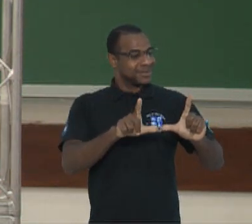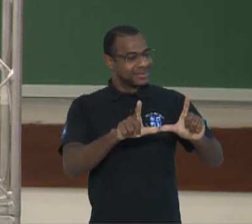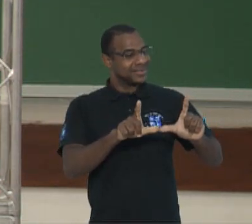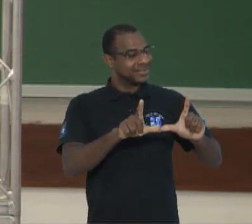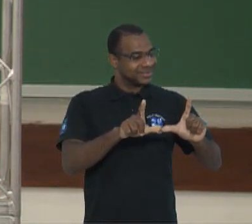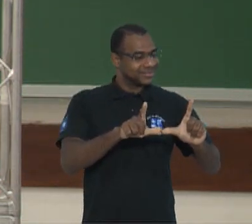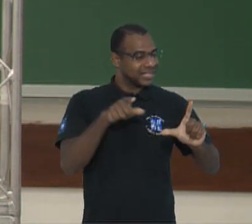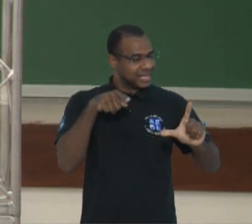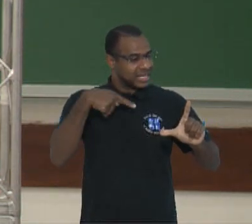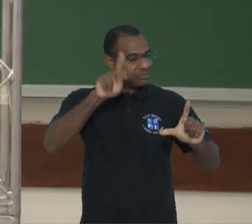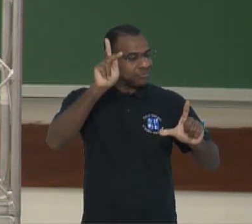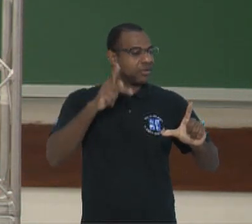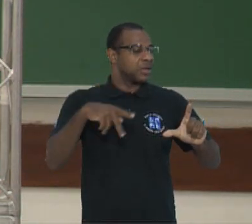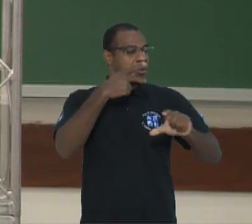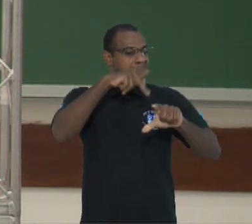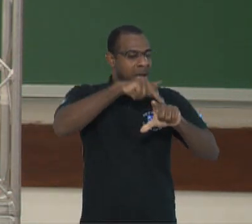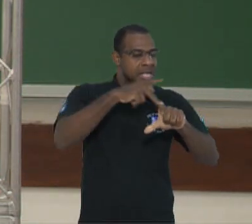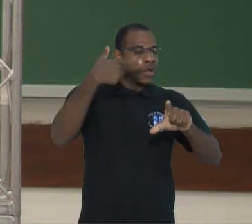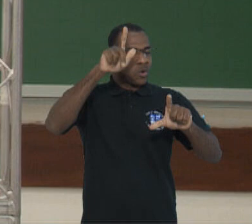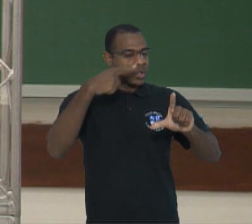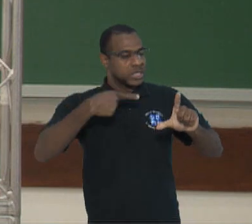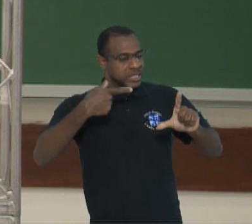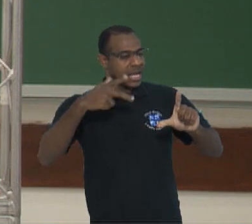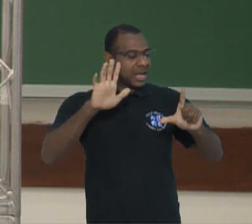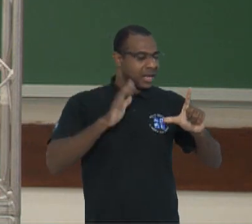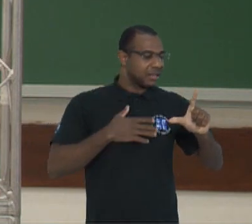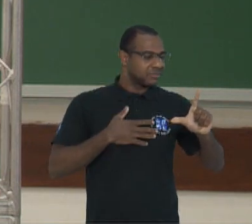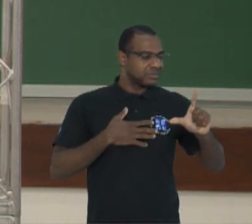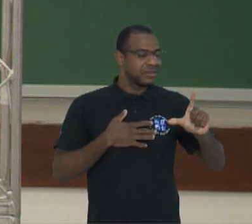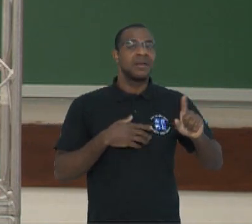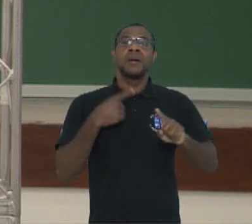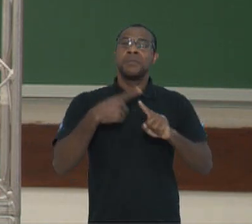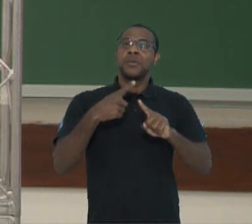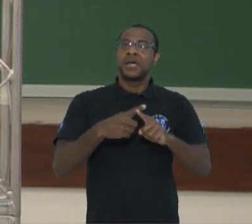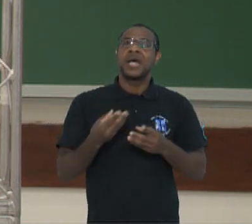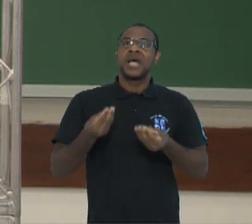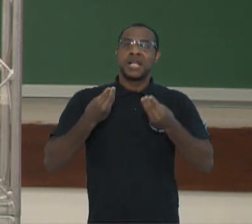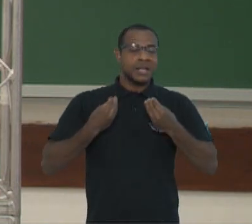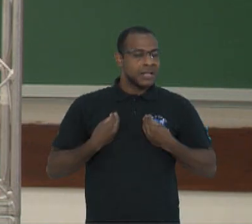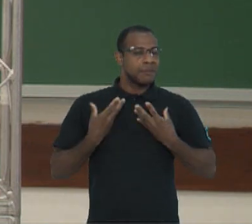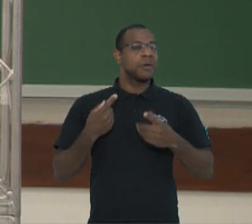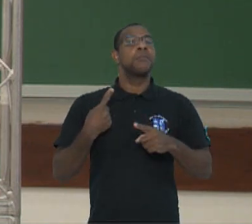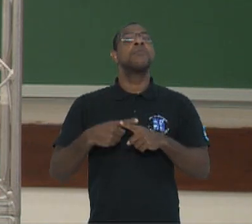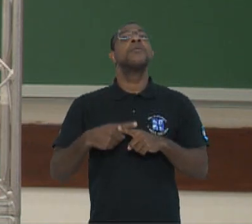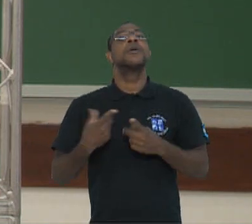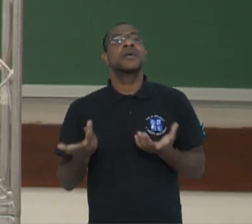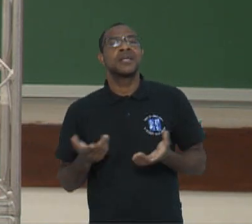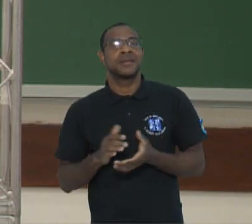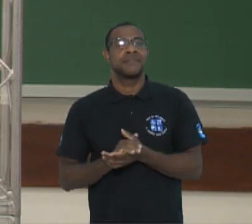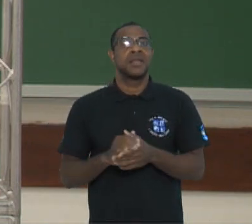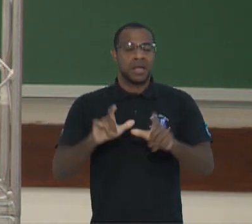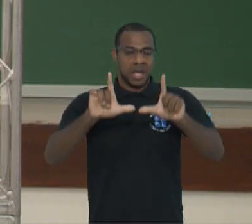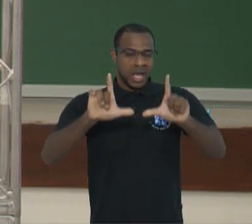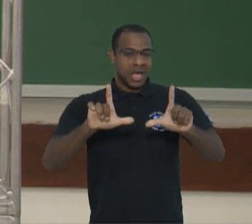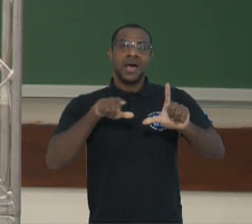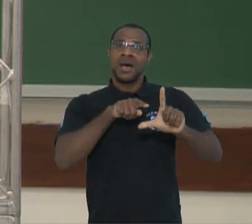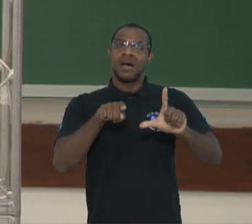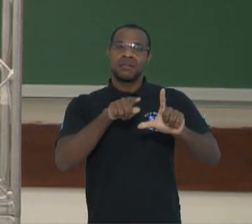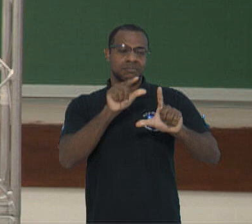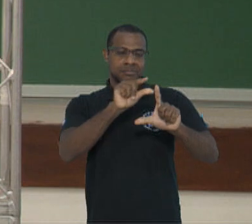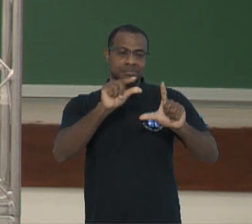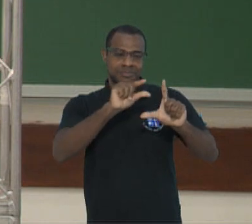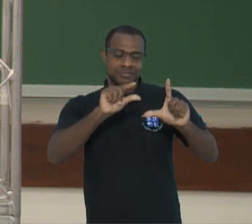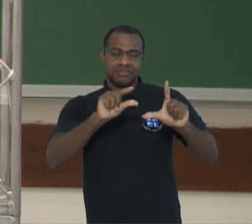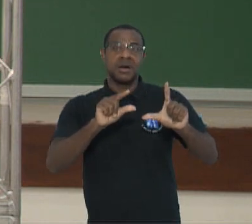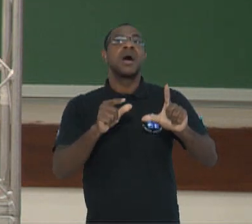vai ter a possibilidade de lembrar por que ela recebeu, quando que ela recebeu. O cartão postal sempre traz